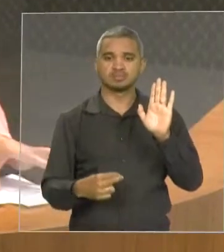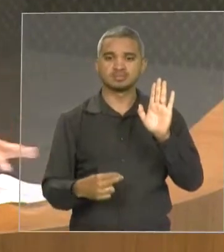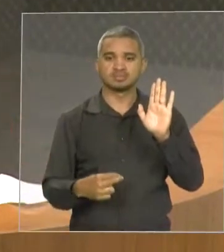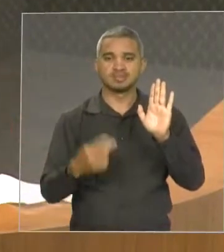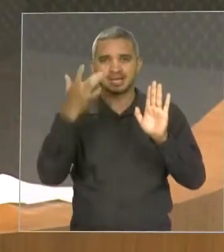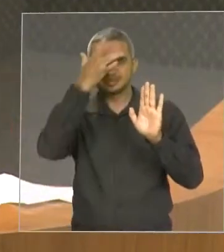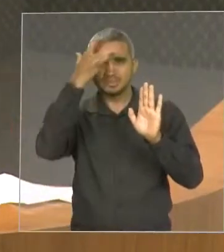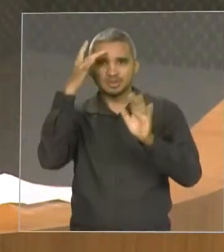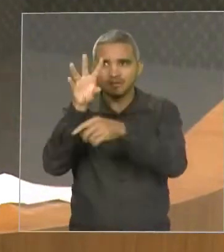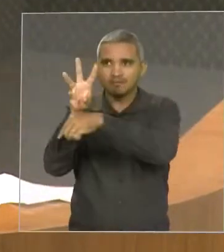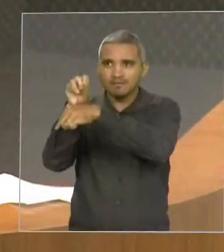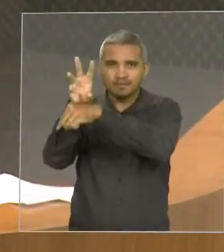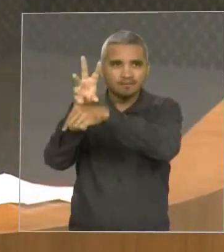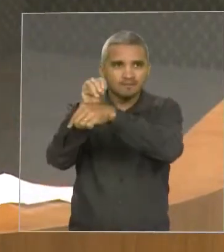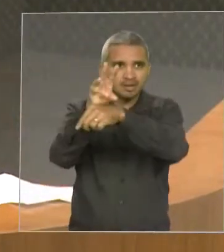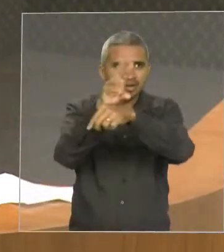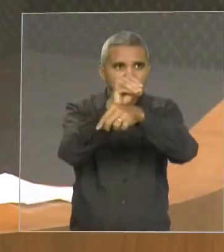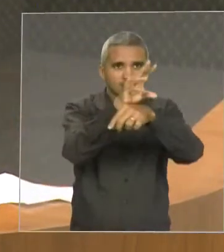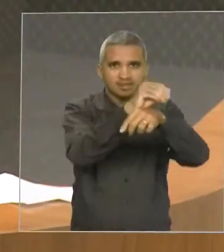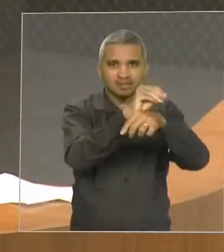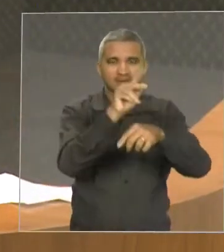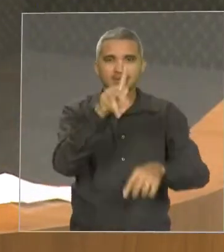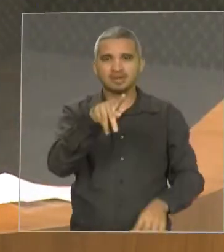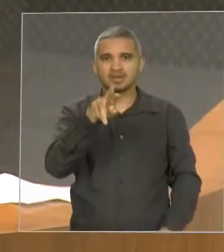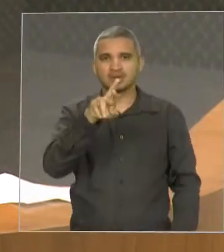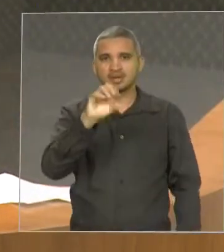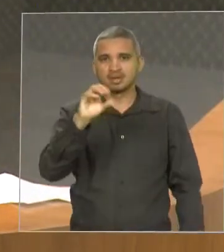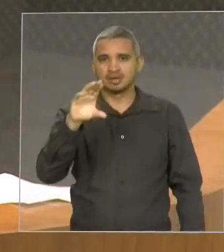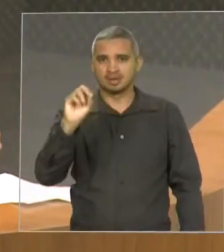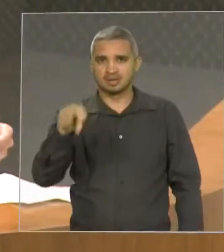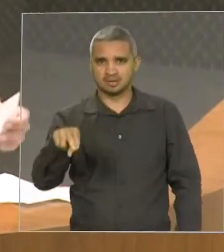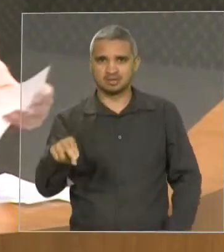PROCON. Que situação